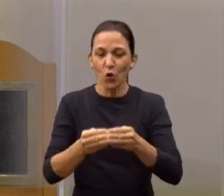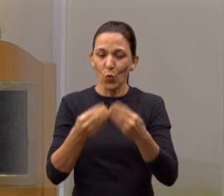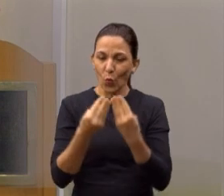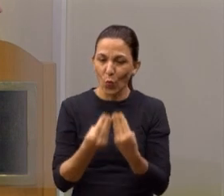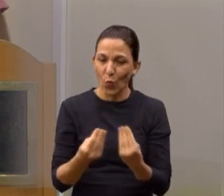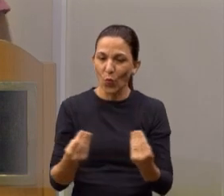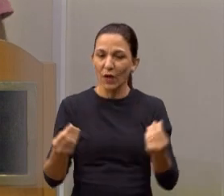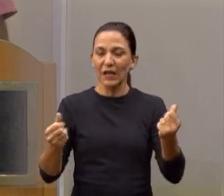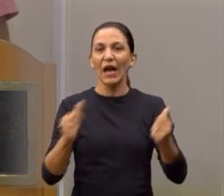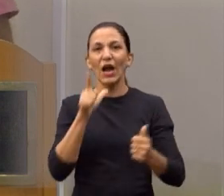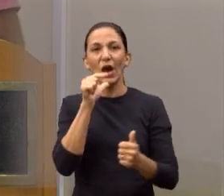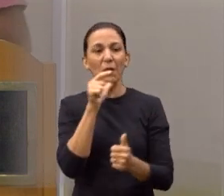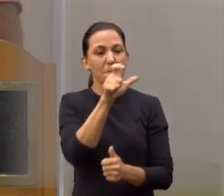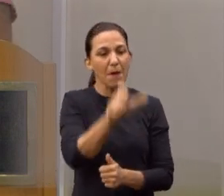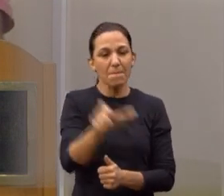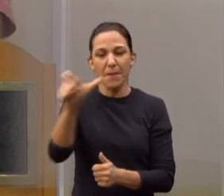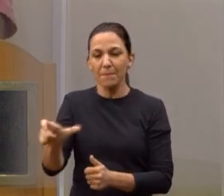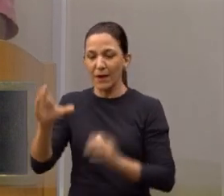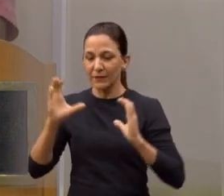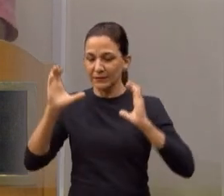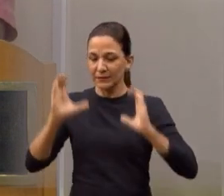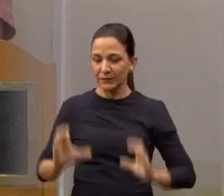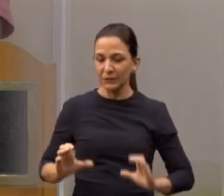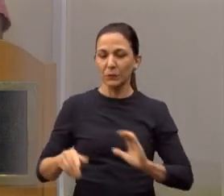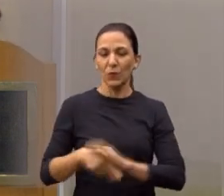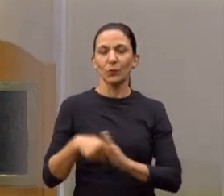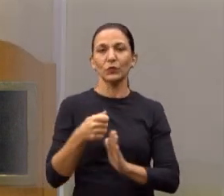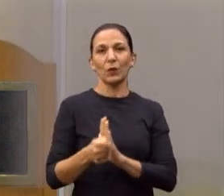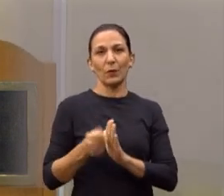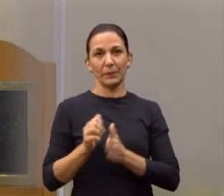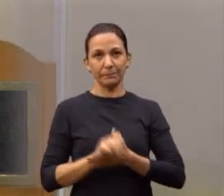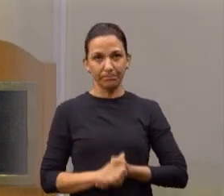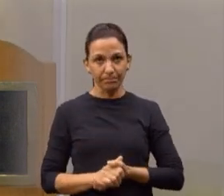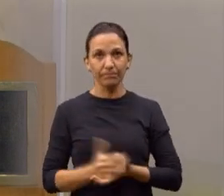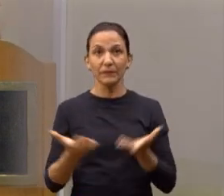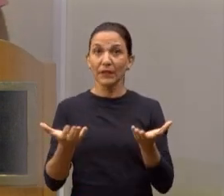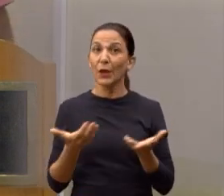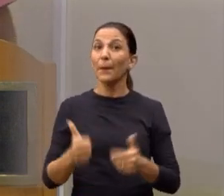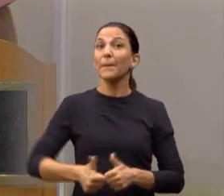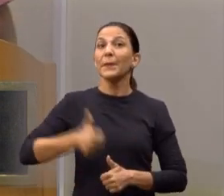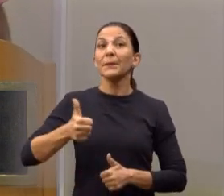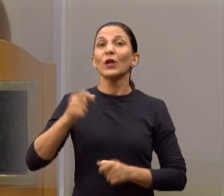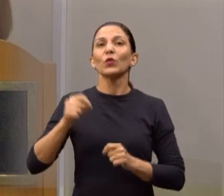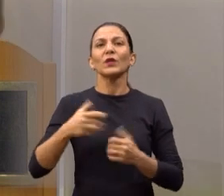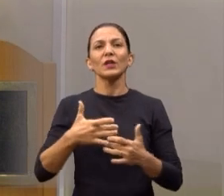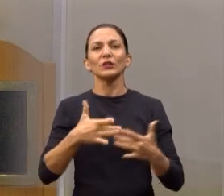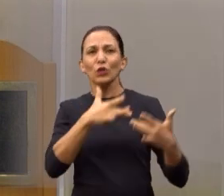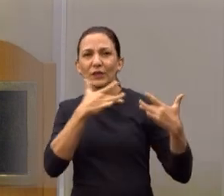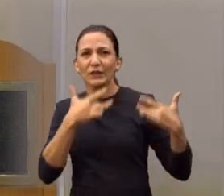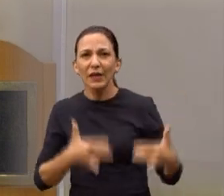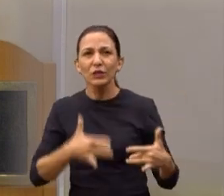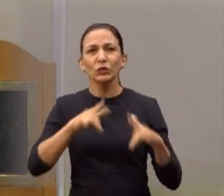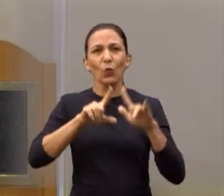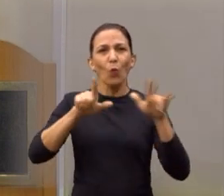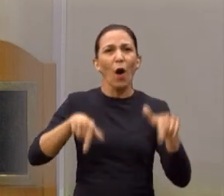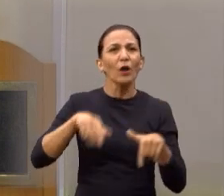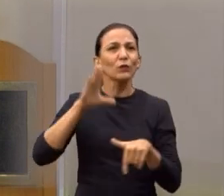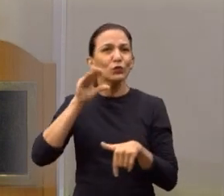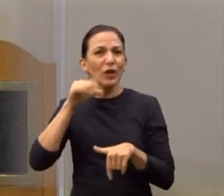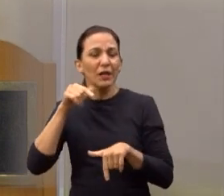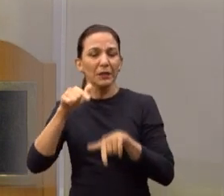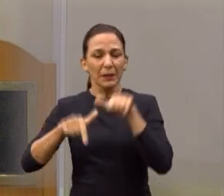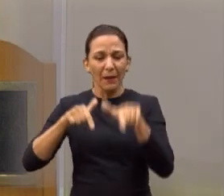uma qualidade de água para cada cidadão e para cada cidadão de Araraquara Então queria primeiro deixar toda a minha solidariedade aos trabalhadores do